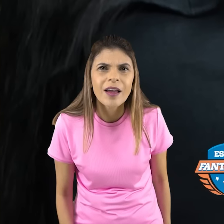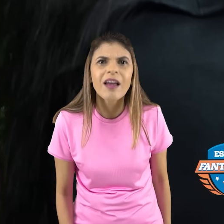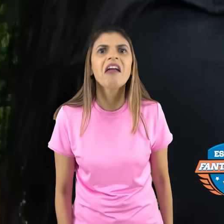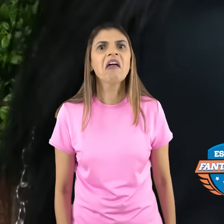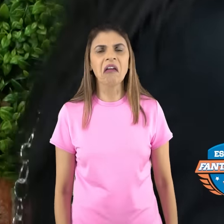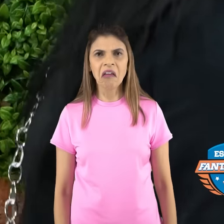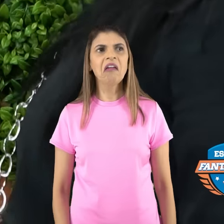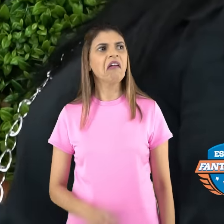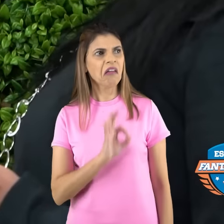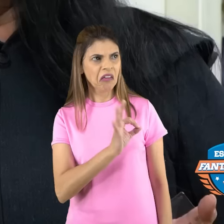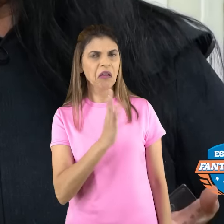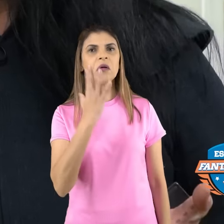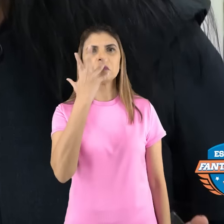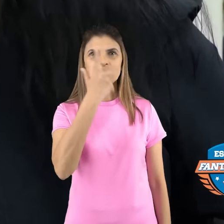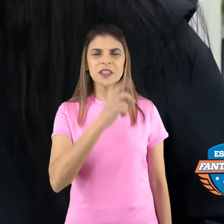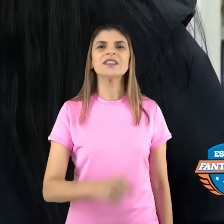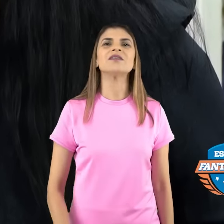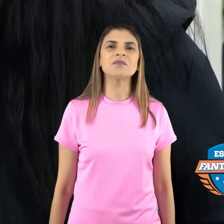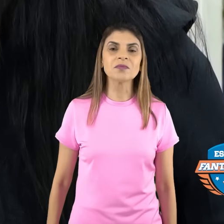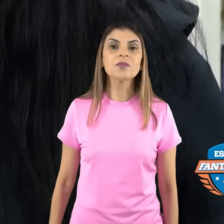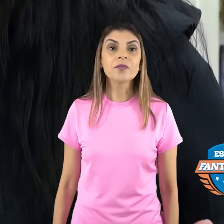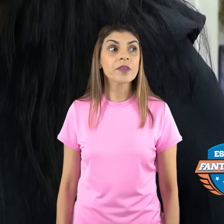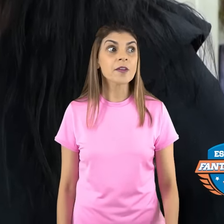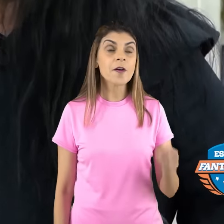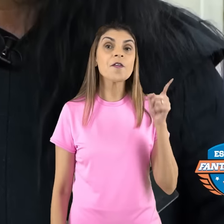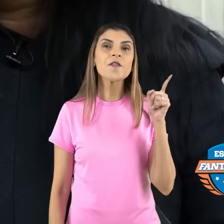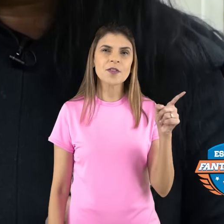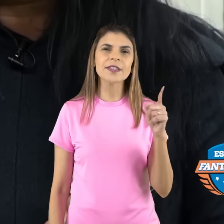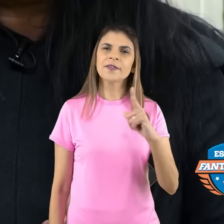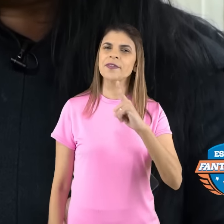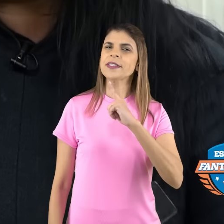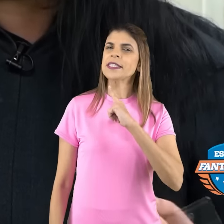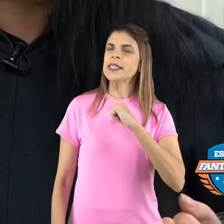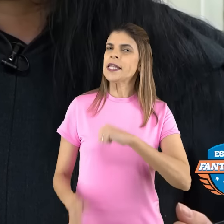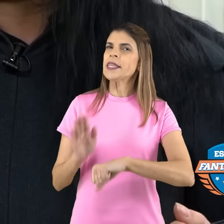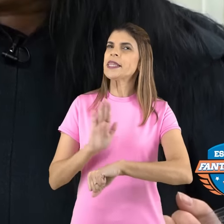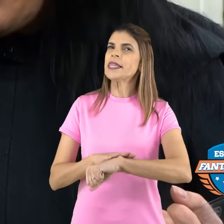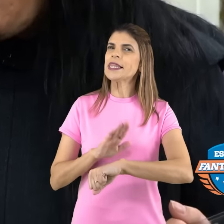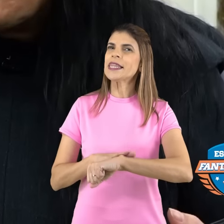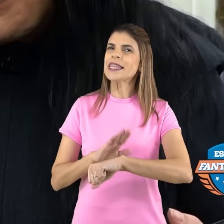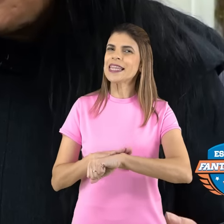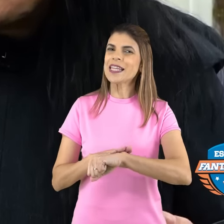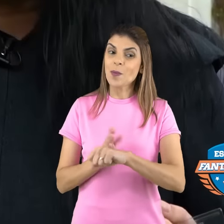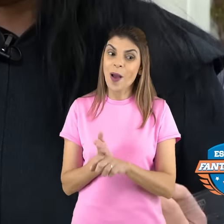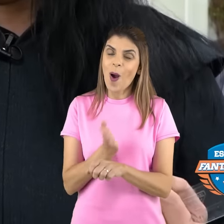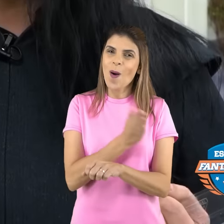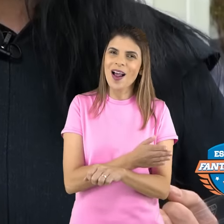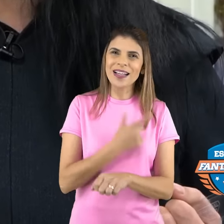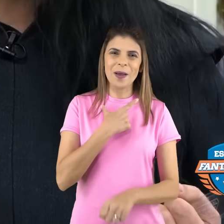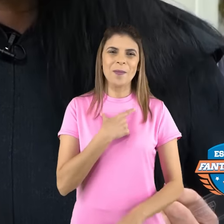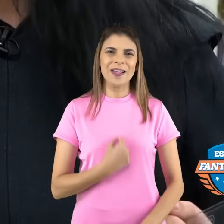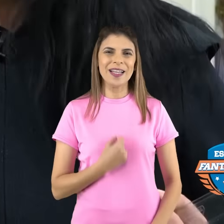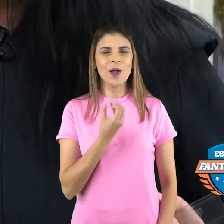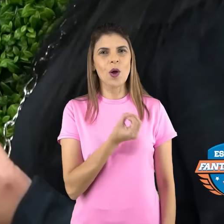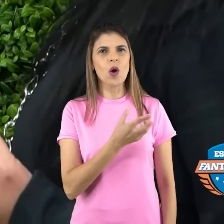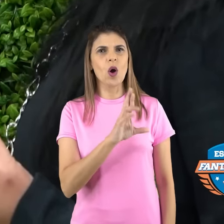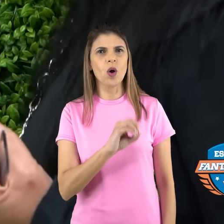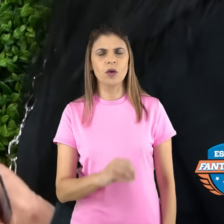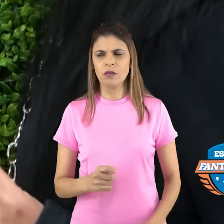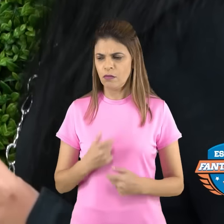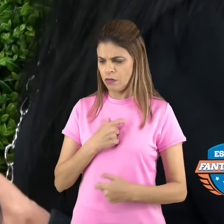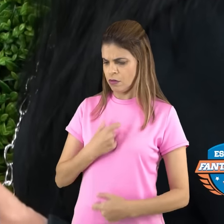É, muito bonita. Agora você vai ter muito tempo pra ficar ao lado da sua medalha de ouro.